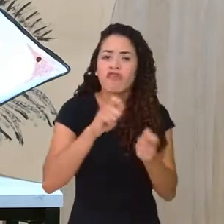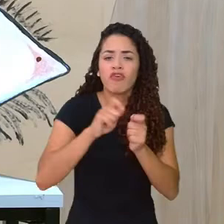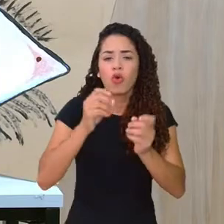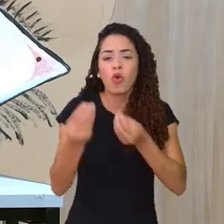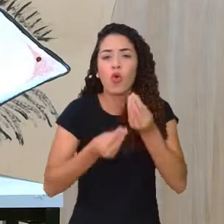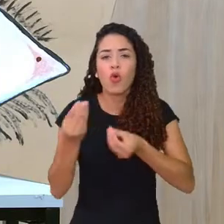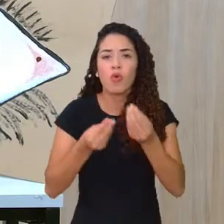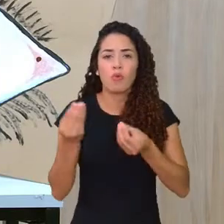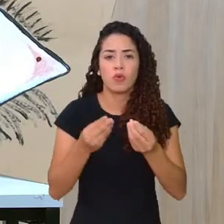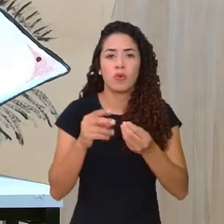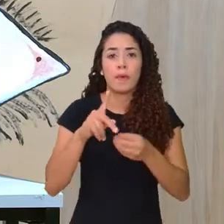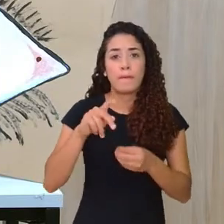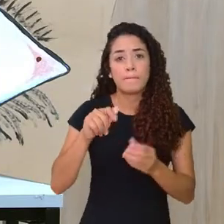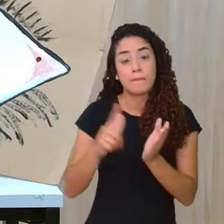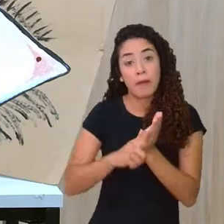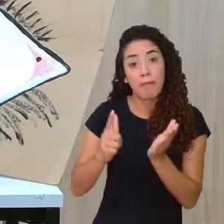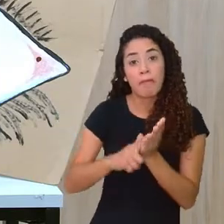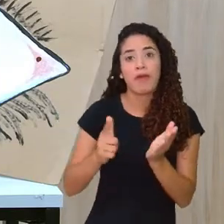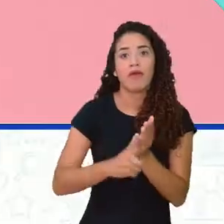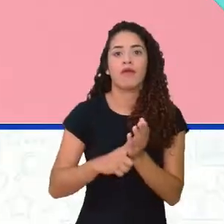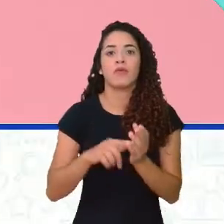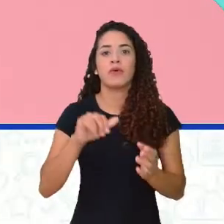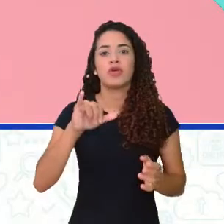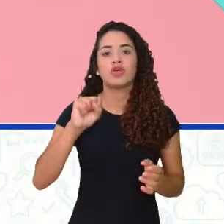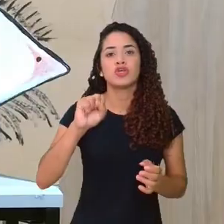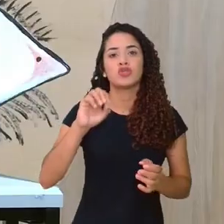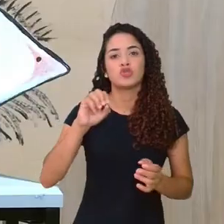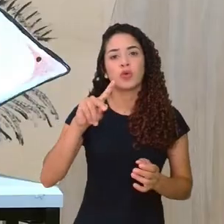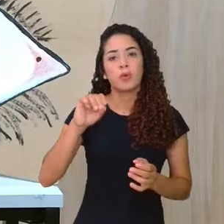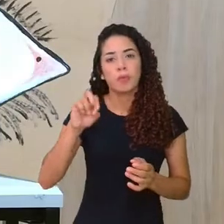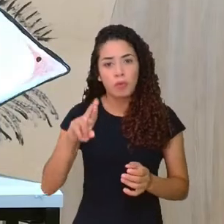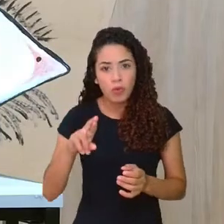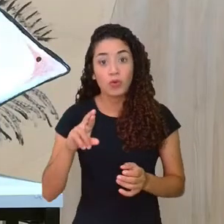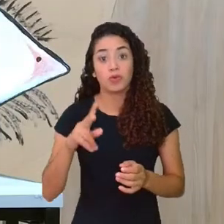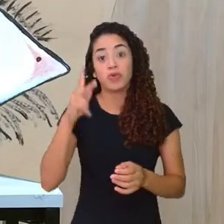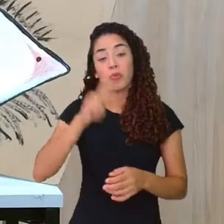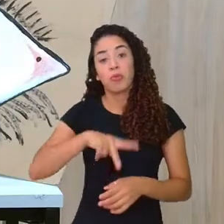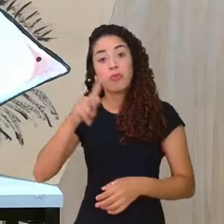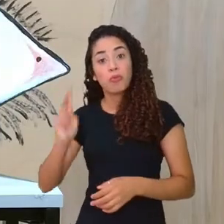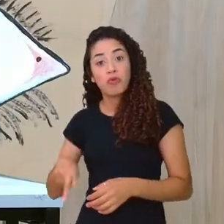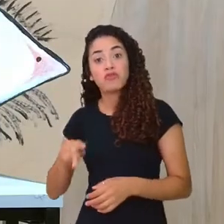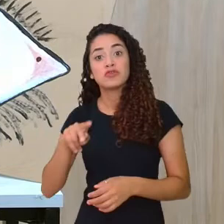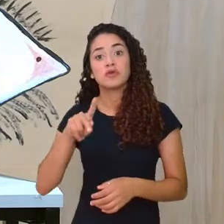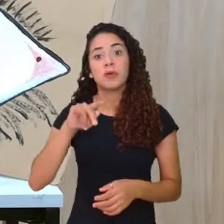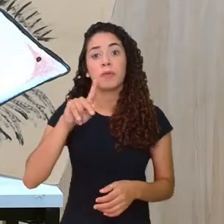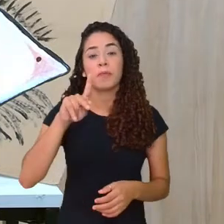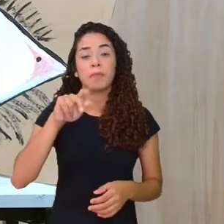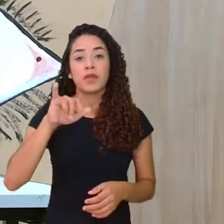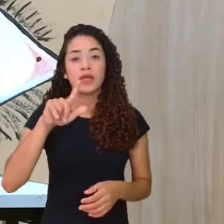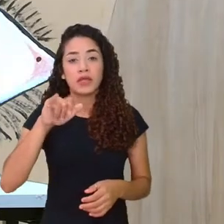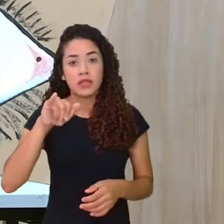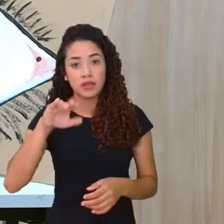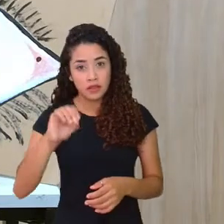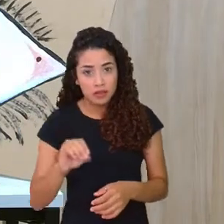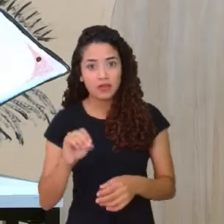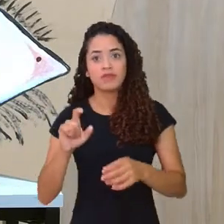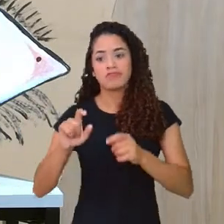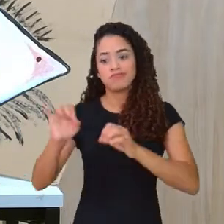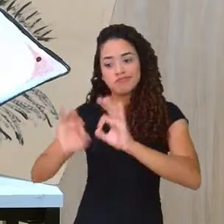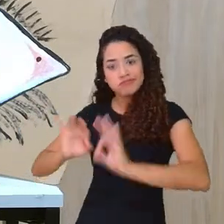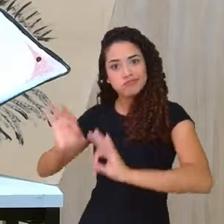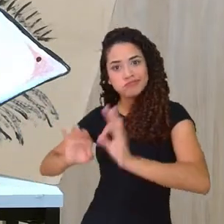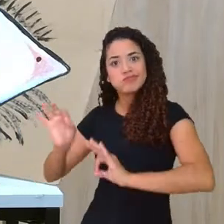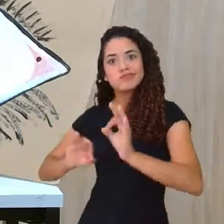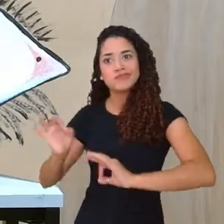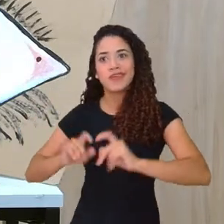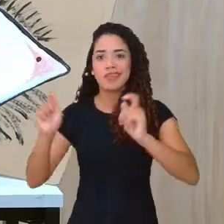a bola de isopor. Né, aqui foi o nosso querido professor Plínio que fez para a gente, né, para a gente poder ilustrar melhor a